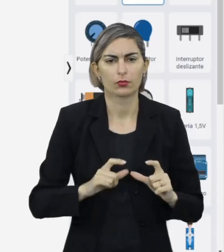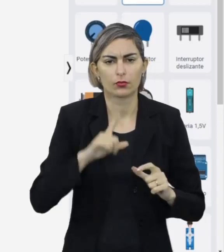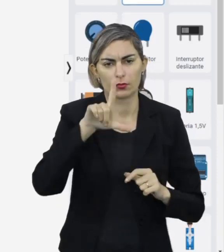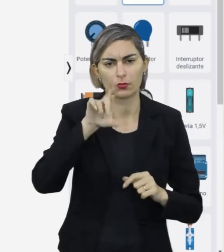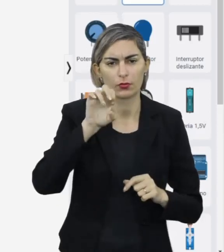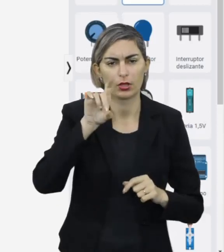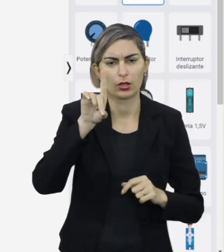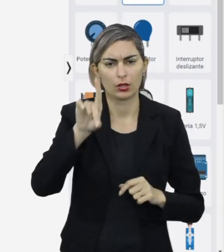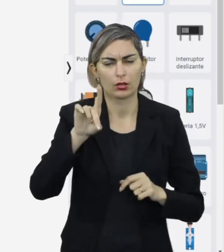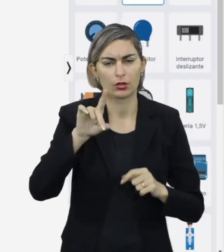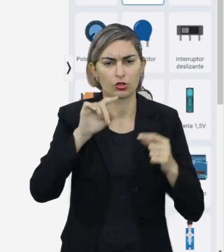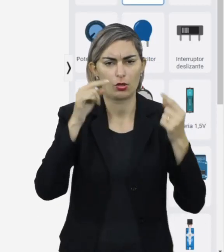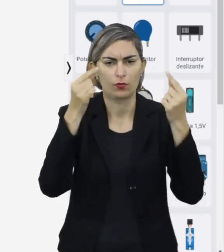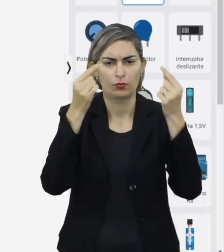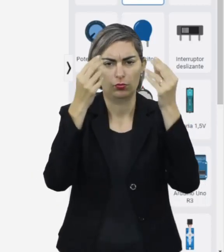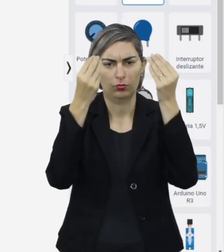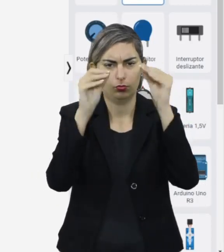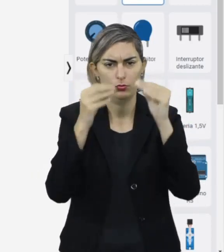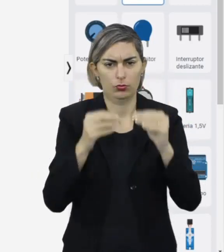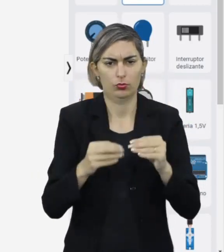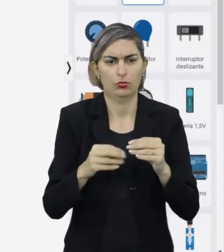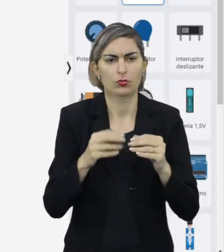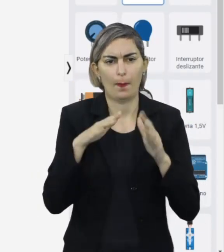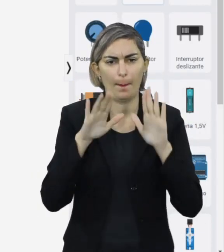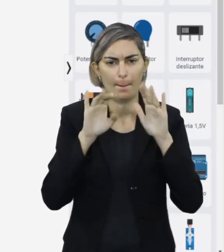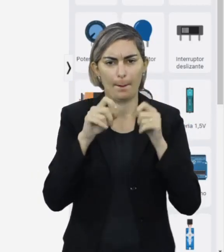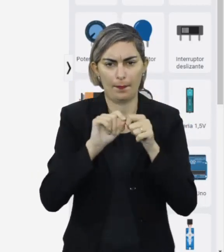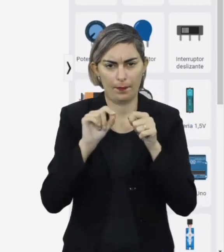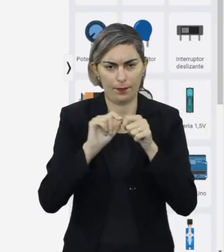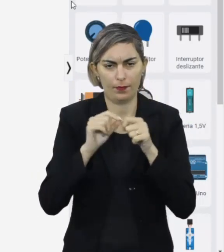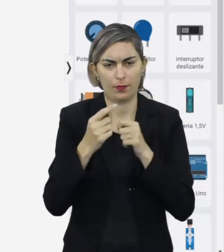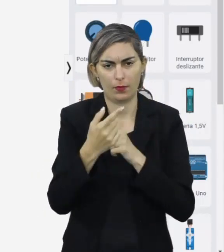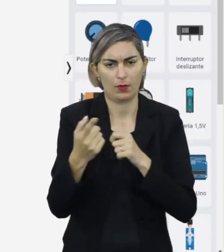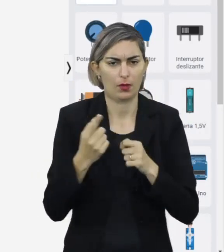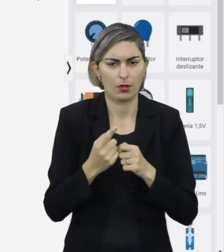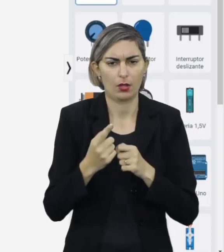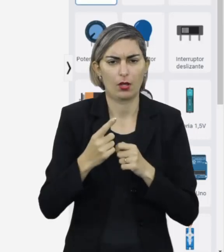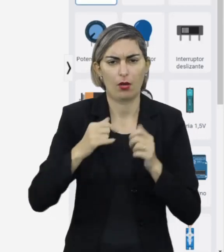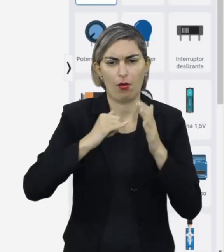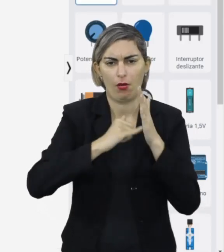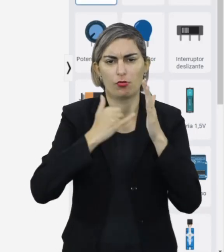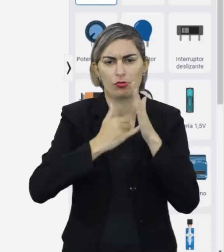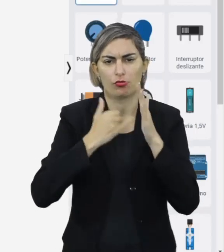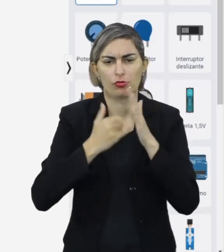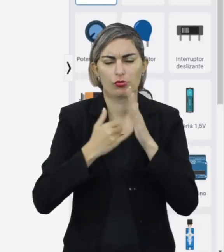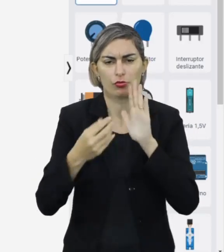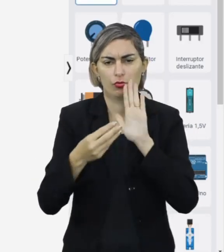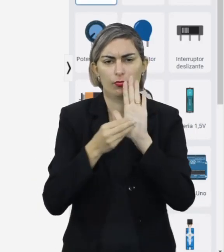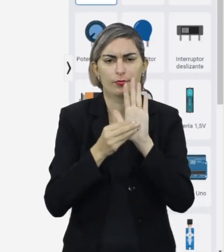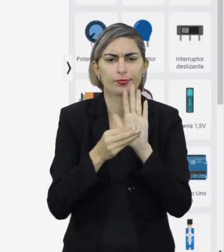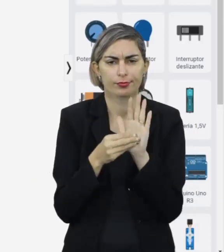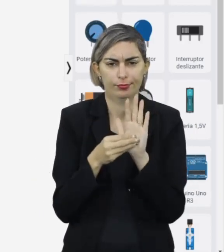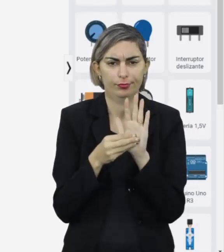um LED. Eu já vou conectando o LED aqui na placa, tá? A gente já viu muito bem como fazer isso. E um resistor que eu vou colocar